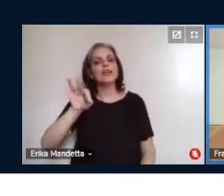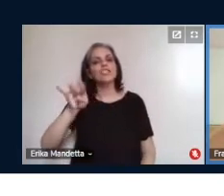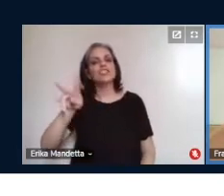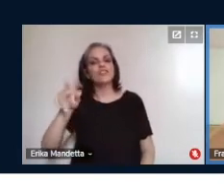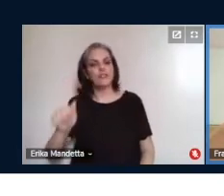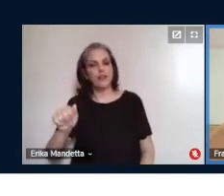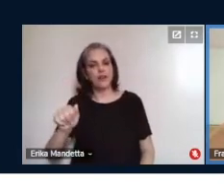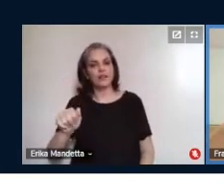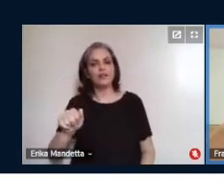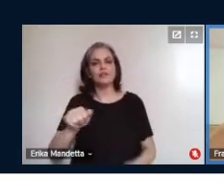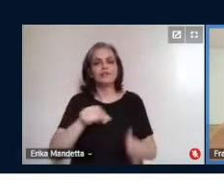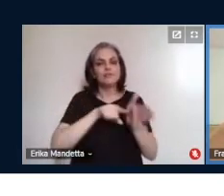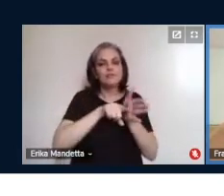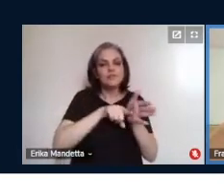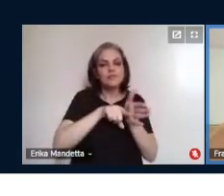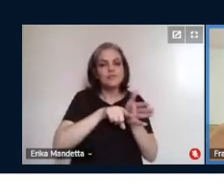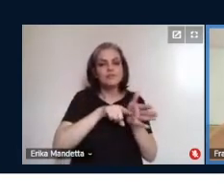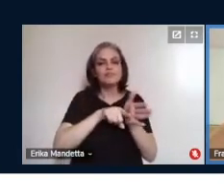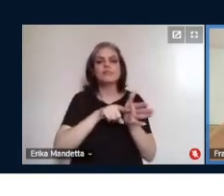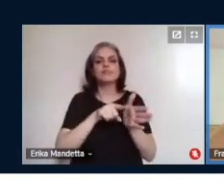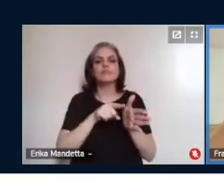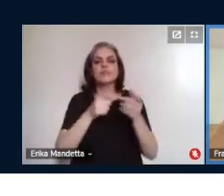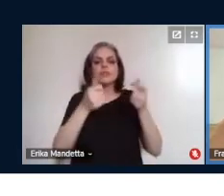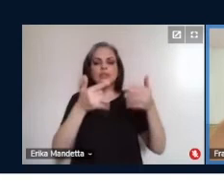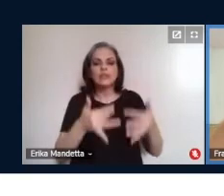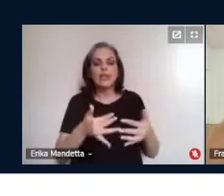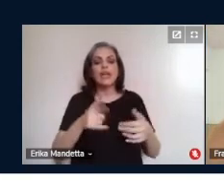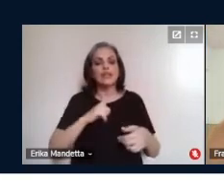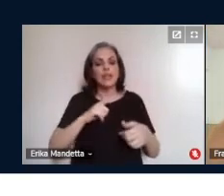descritiva e foi feita uma análise documental.